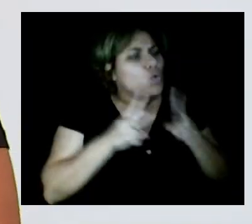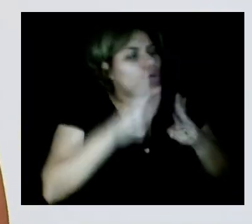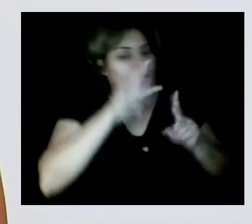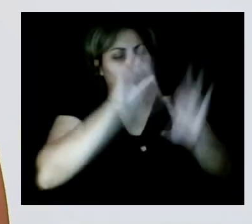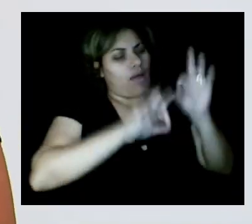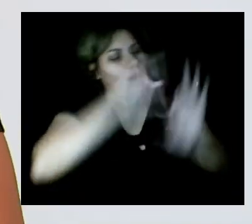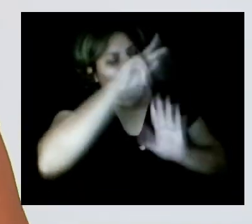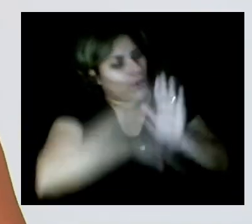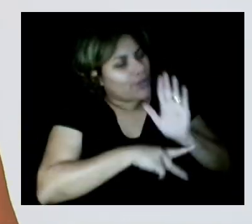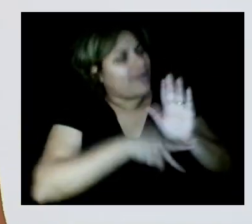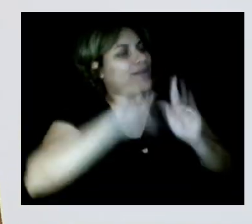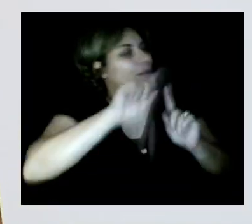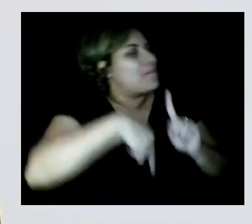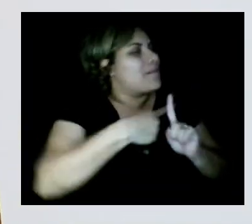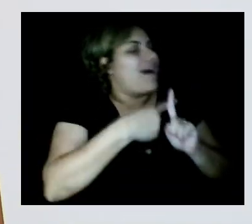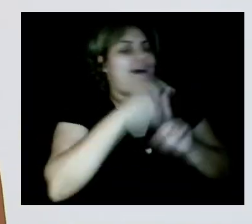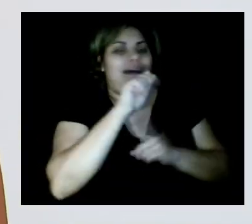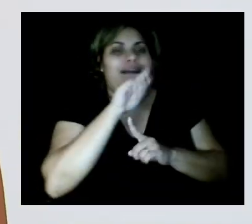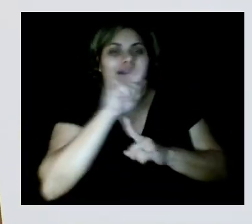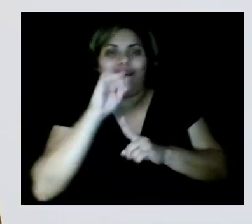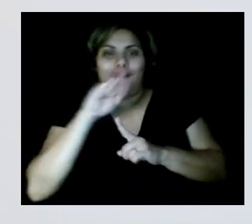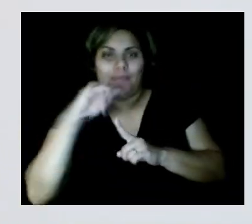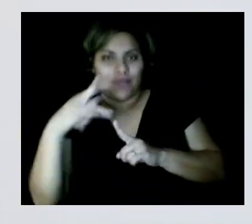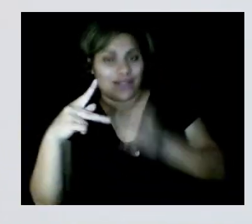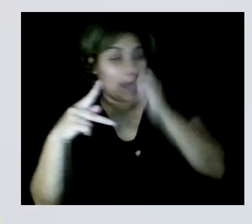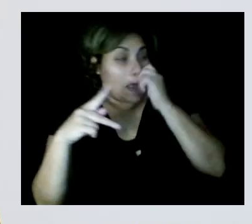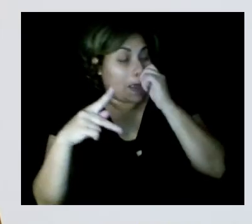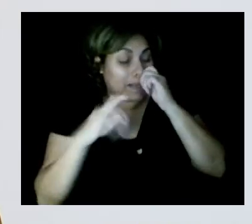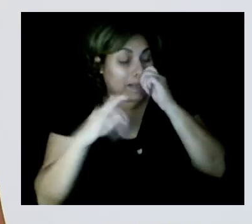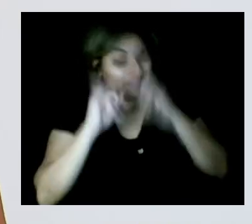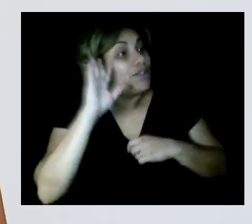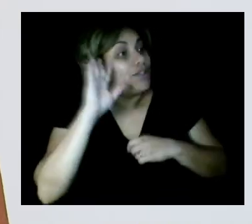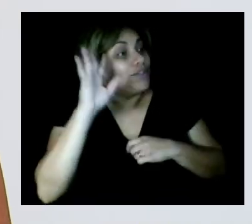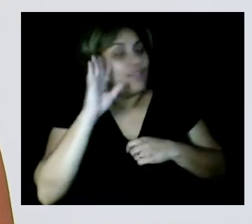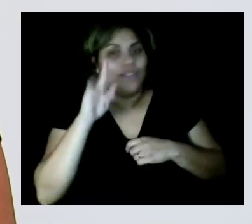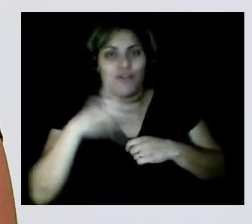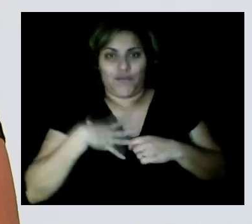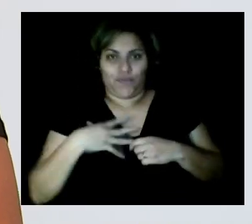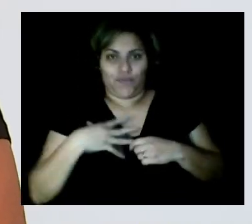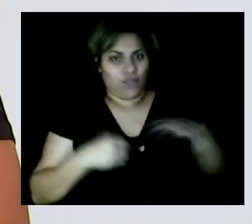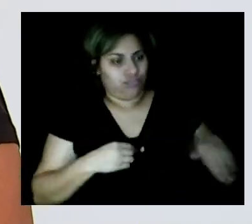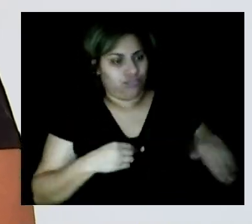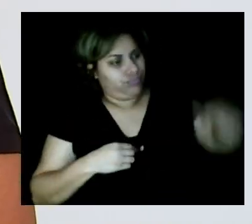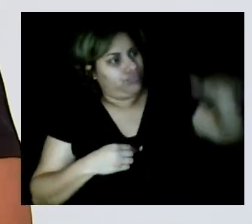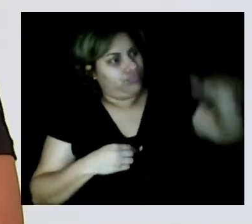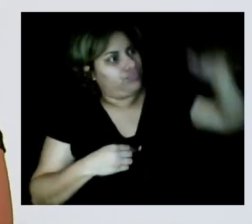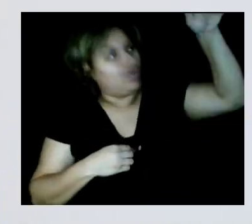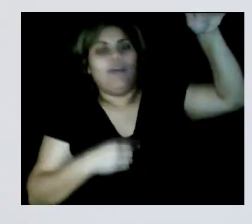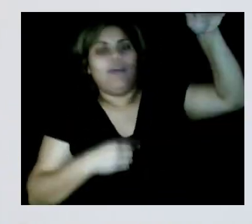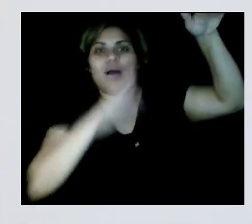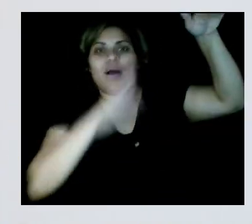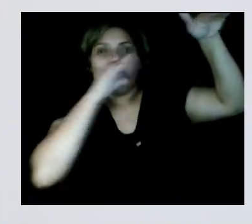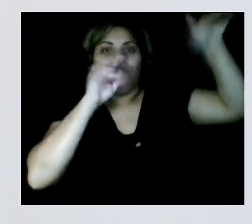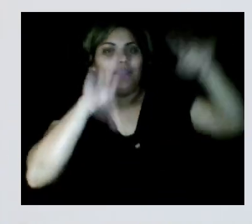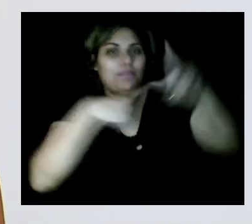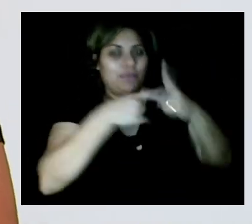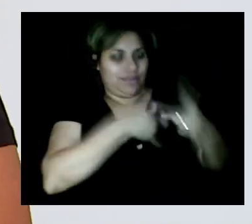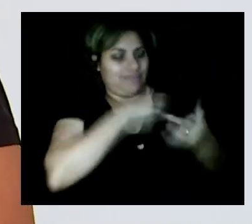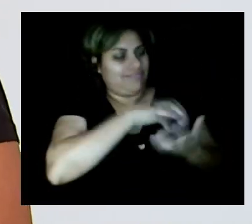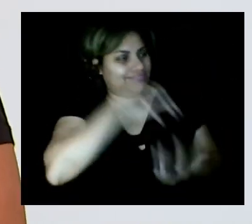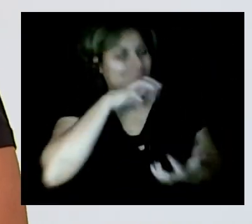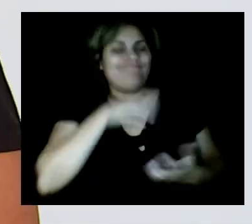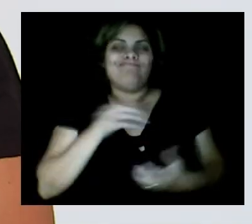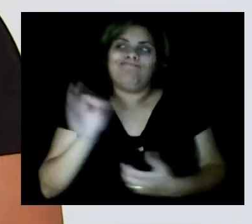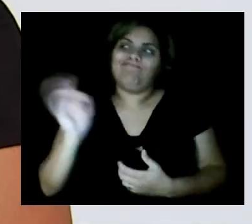mais a Dacamps, para quando nossos filhos se tornarem adultos e a velhice também quando chegar. Que a sociedade é feita por